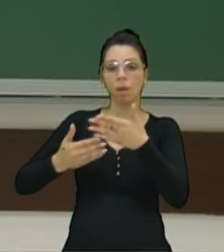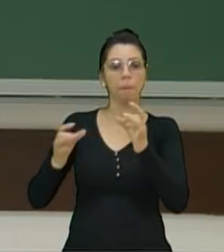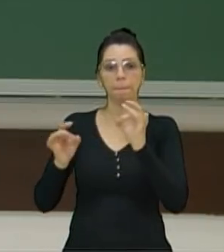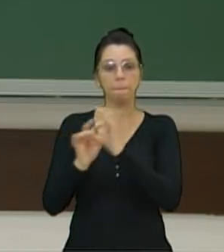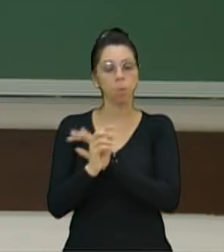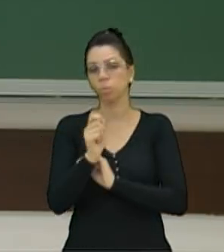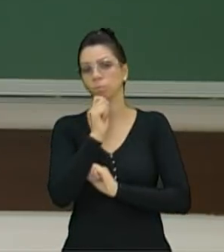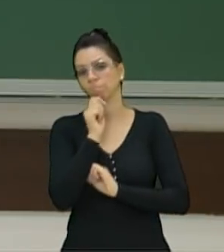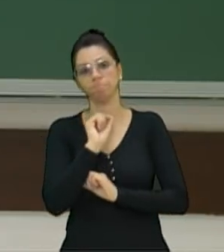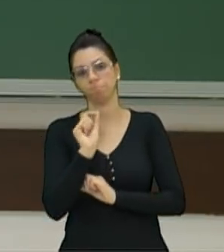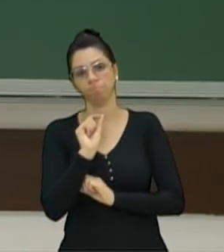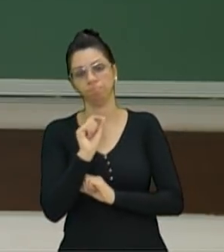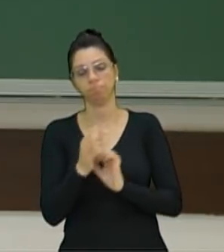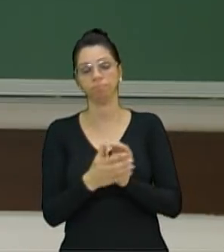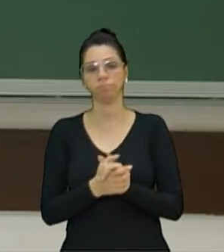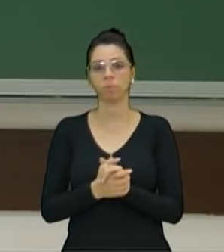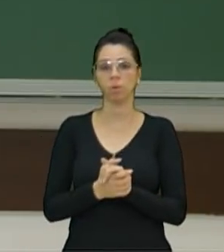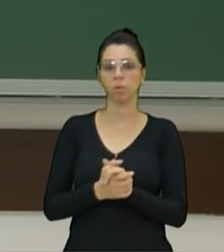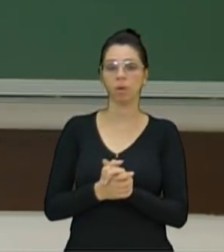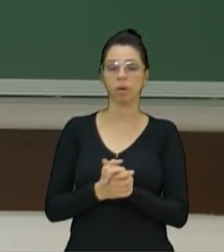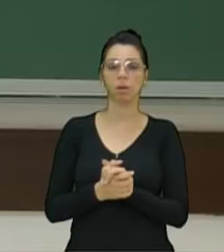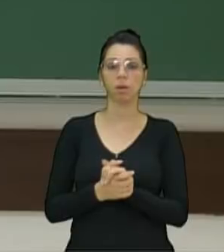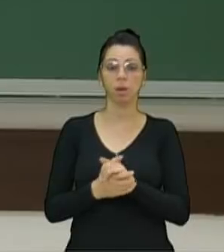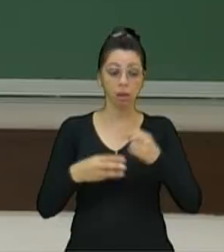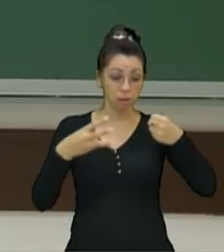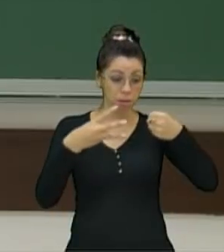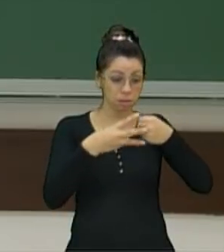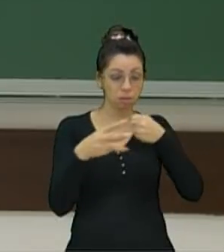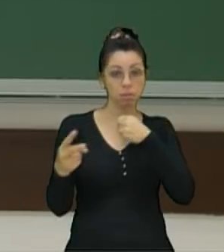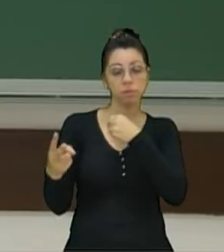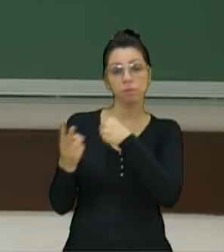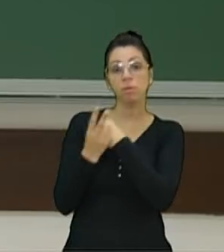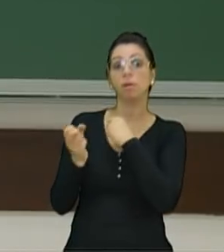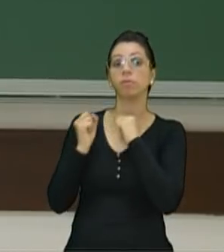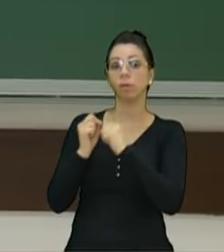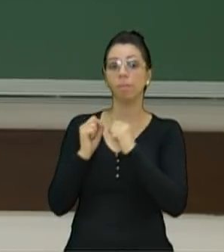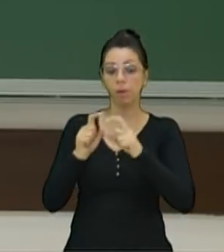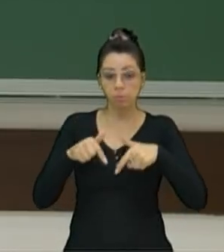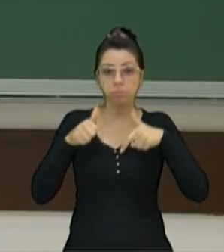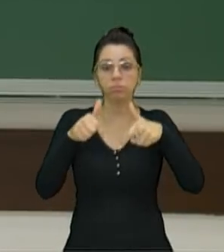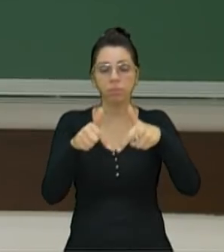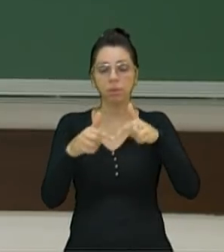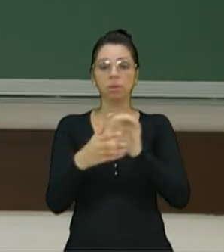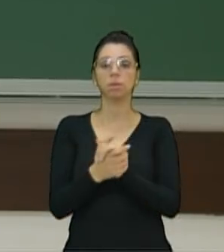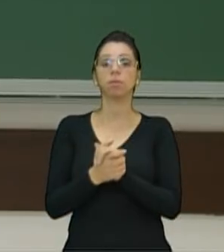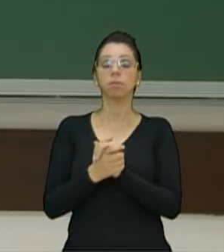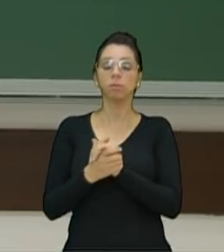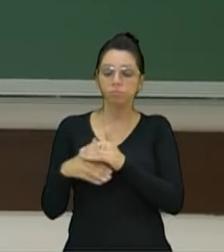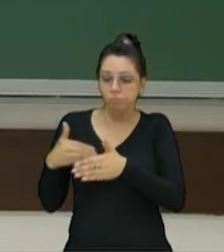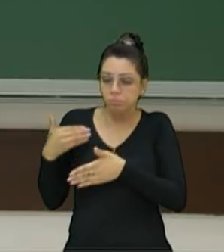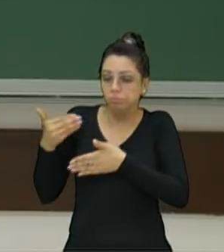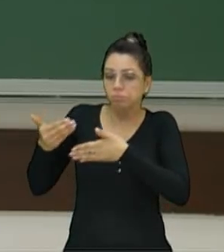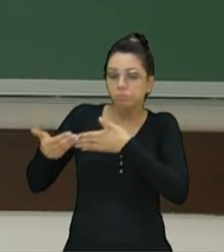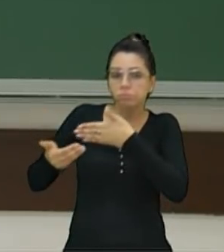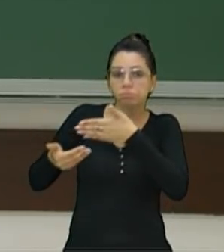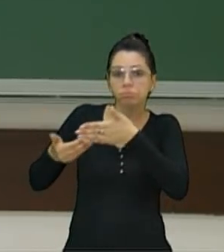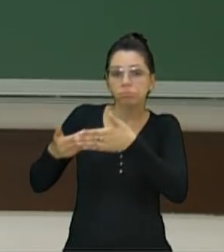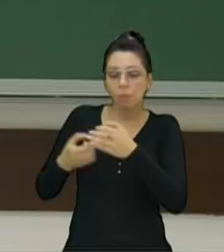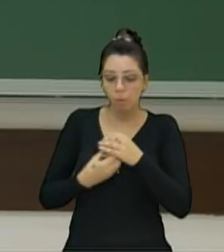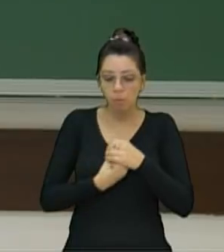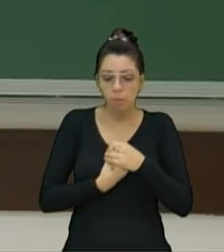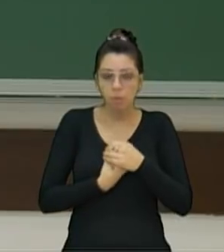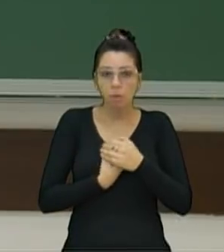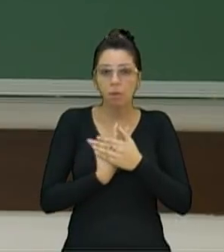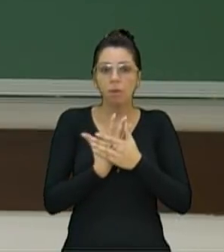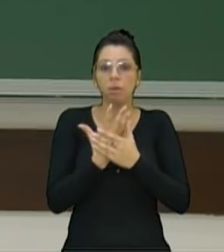prontos ainda, não são células de defesa que já podem agir. Eles estão amadurecendo, tá? Então ali é como se fosse